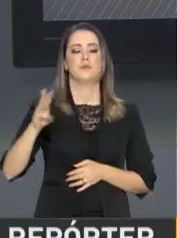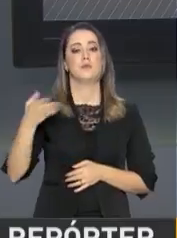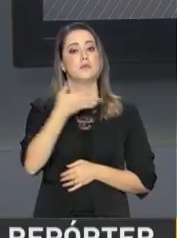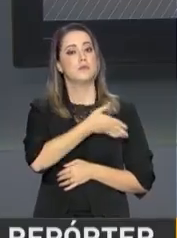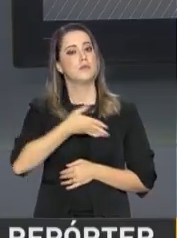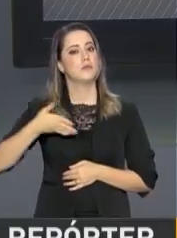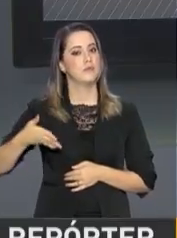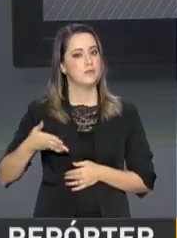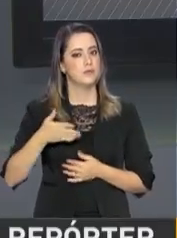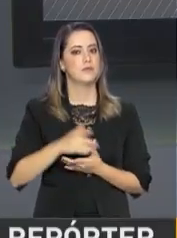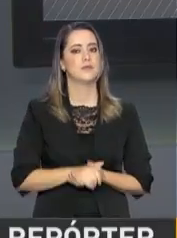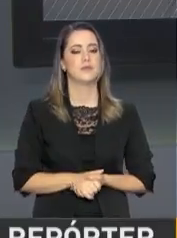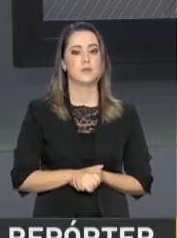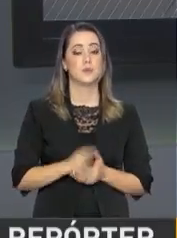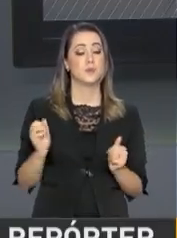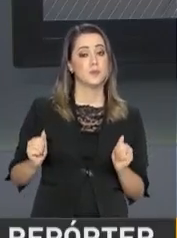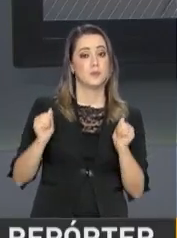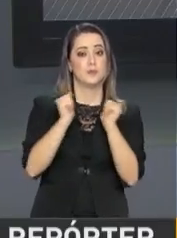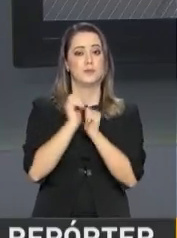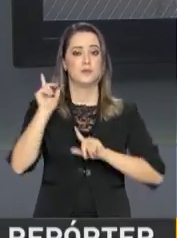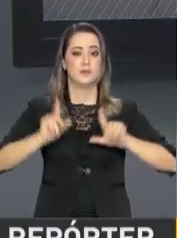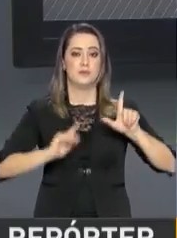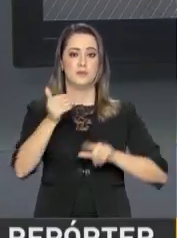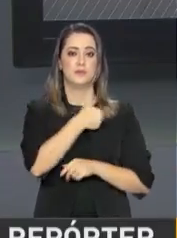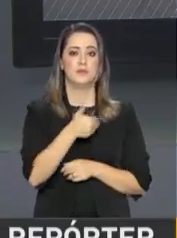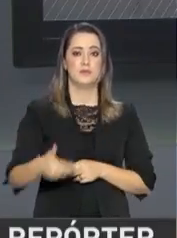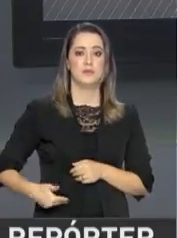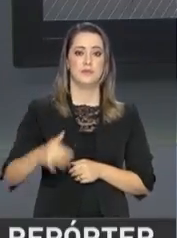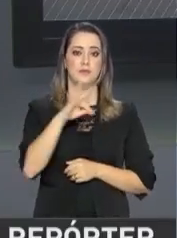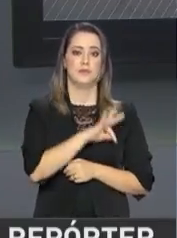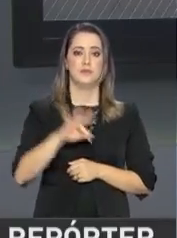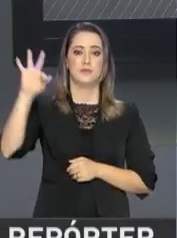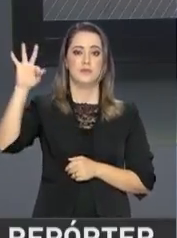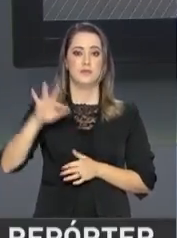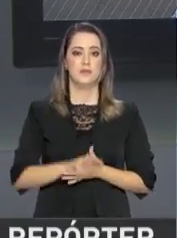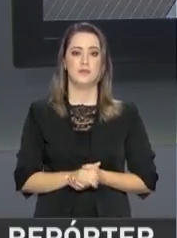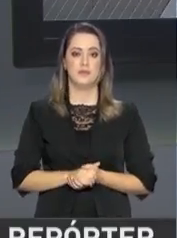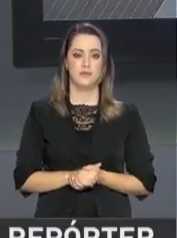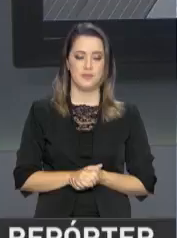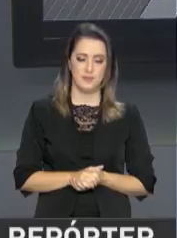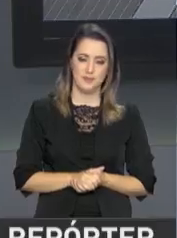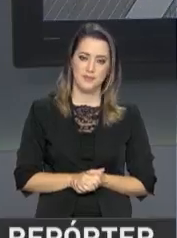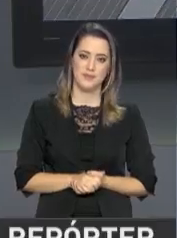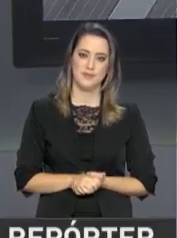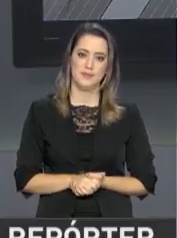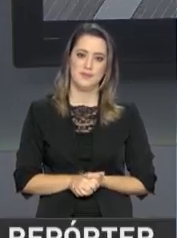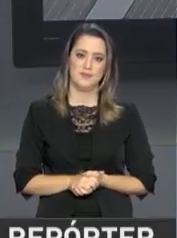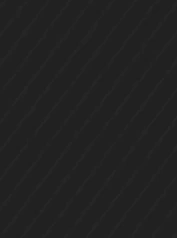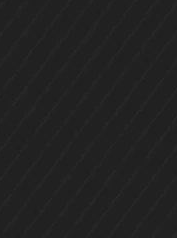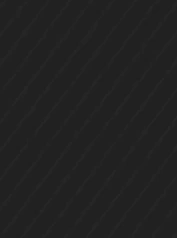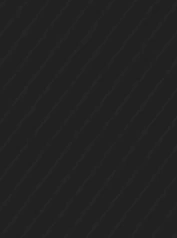está na página da gnr na internet continue com a gente na nbr a tv do governo federal